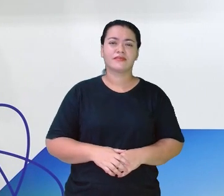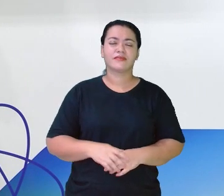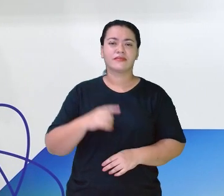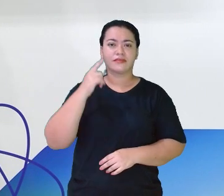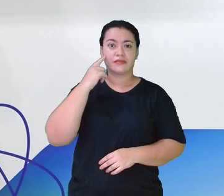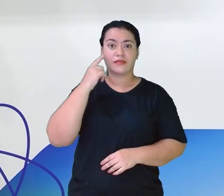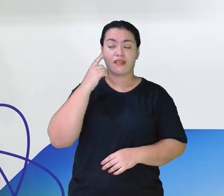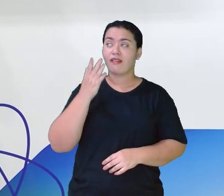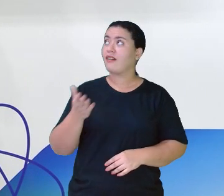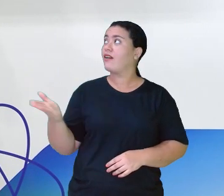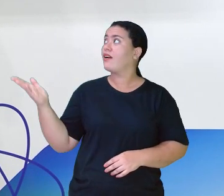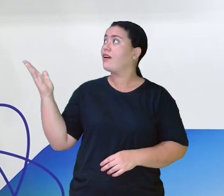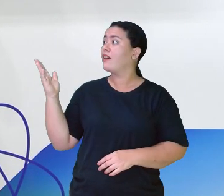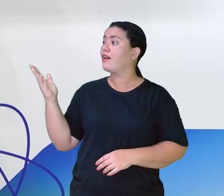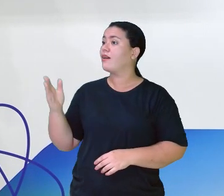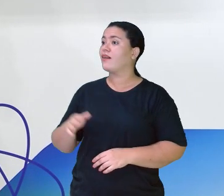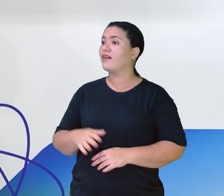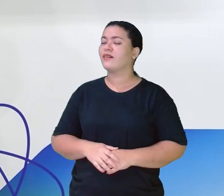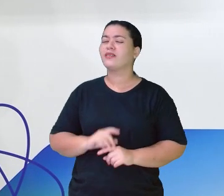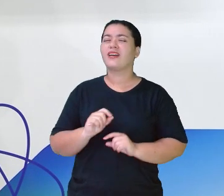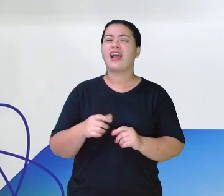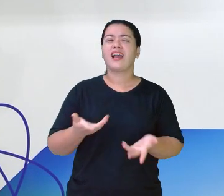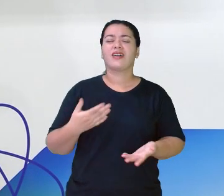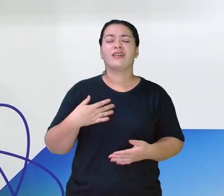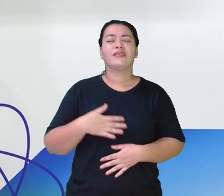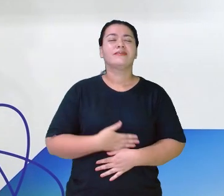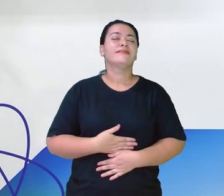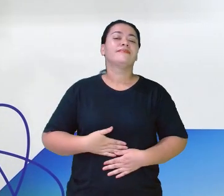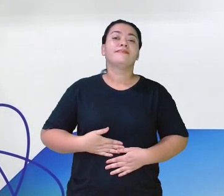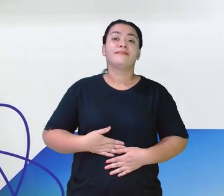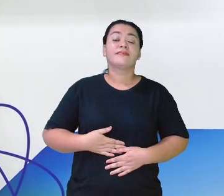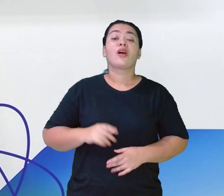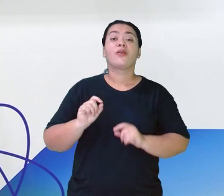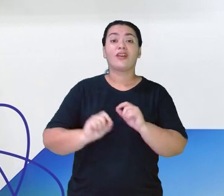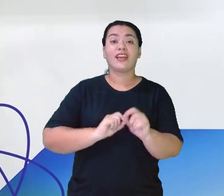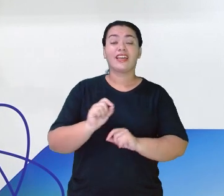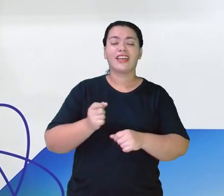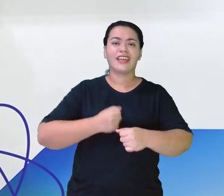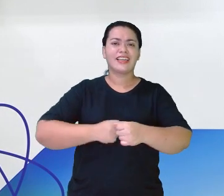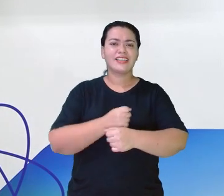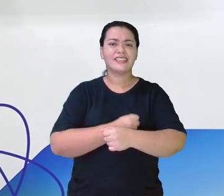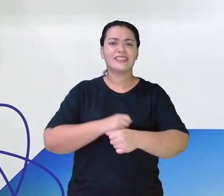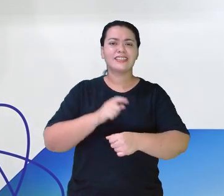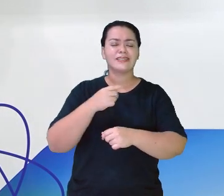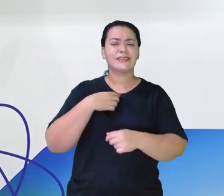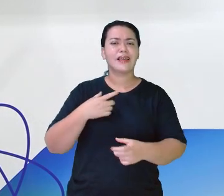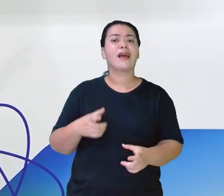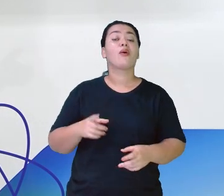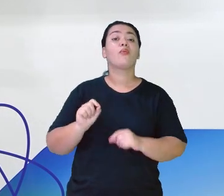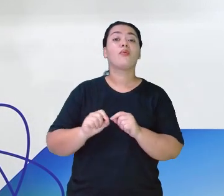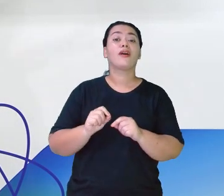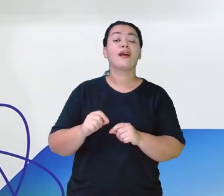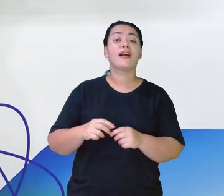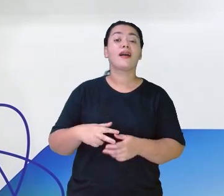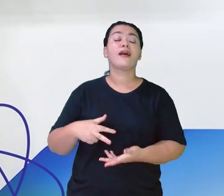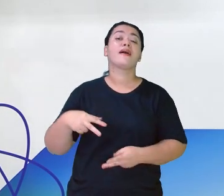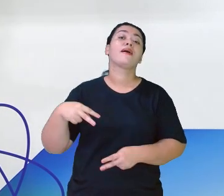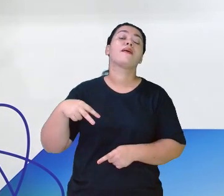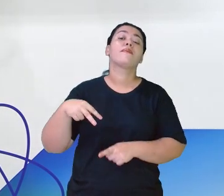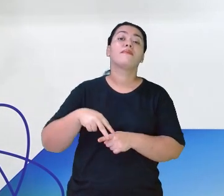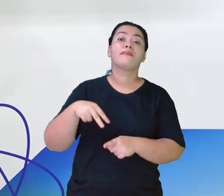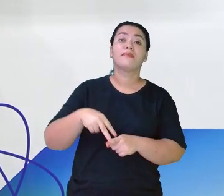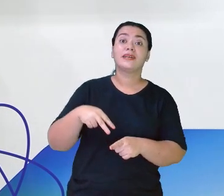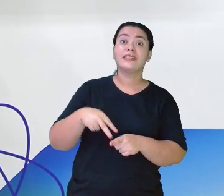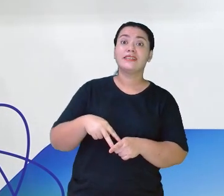olha, Mauricéia, chega, me deu uma fominha. É uma receita de uma pizza. Na verdade,